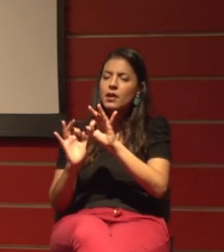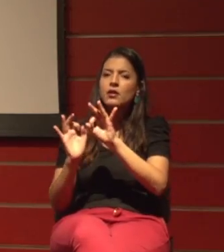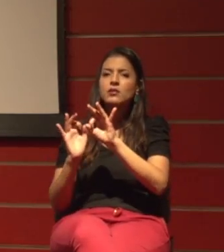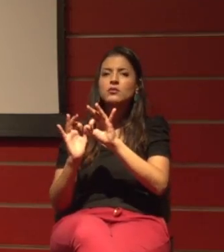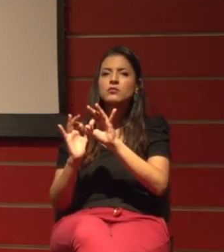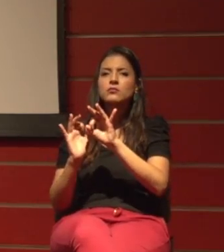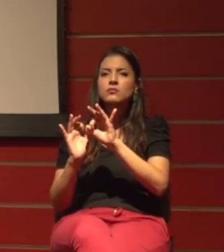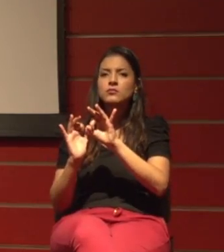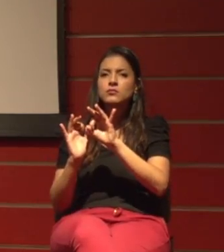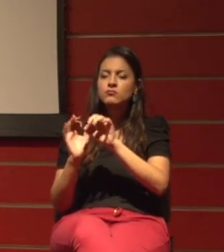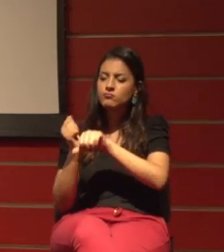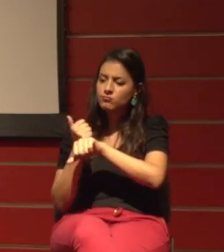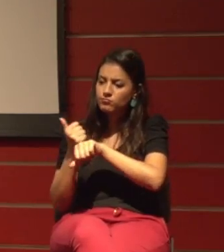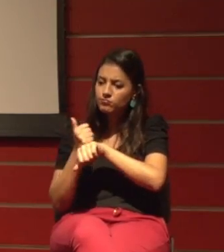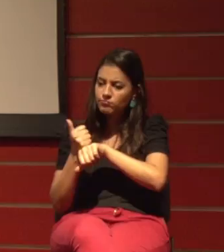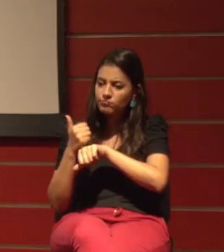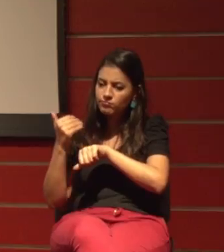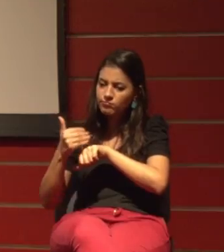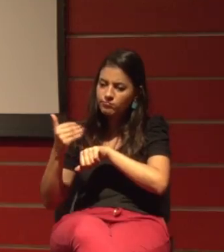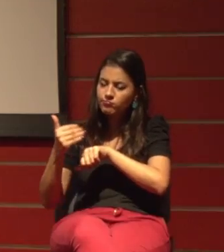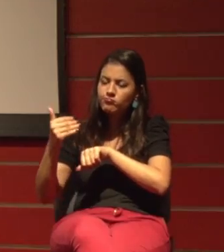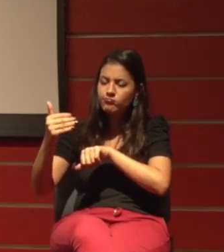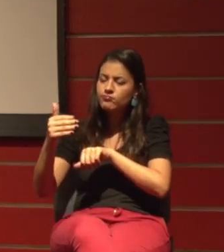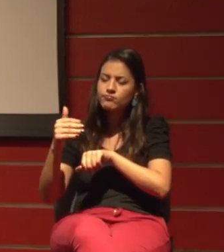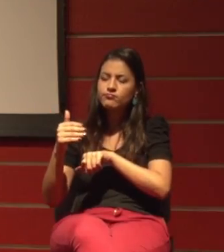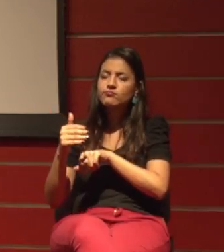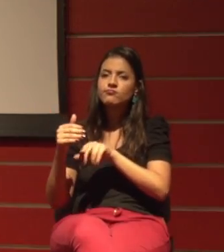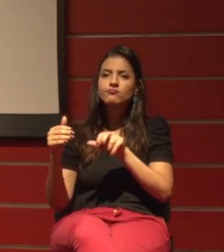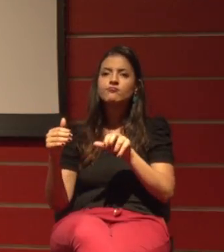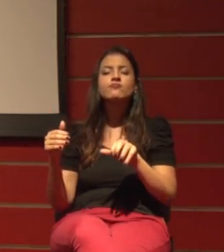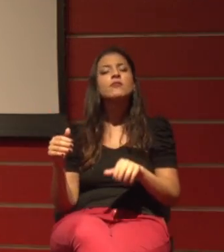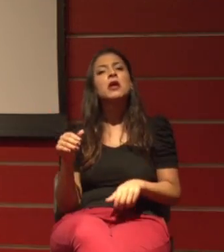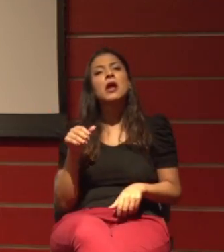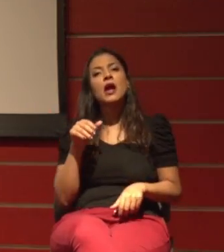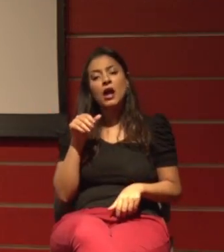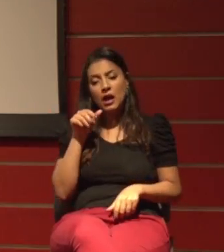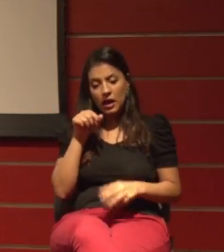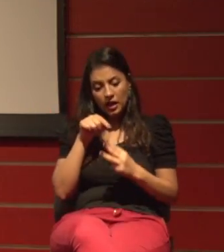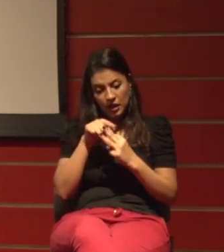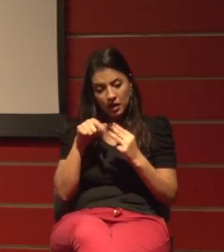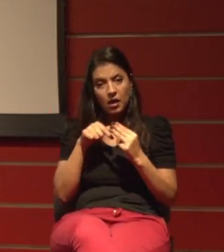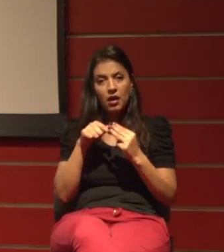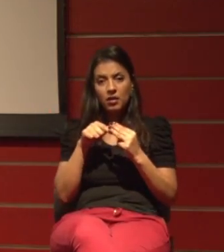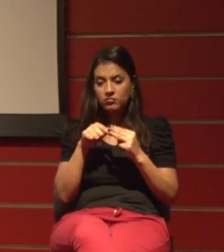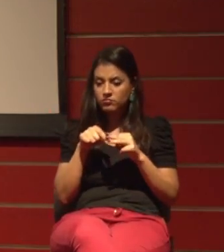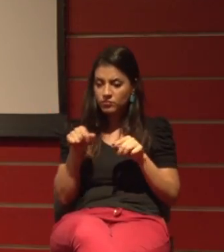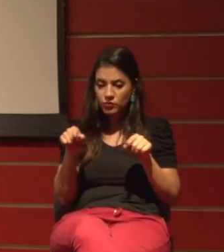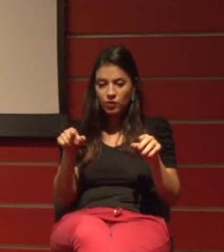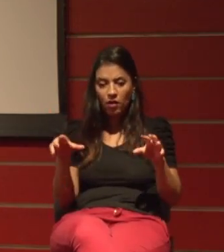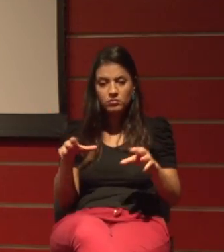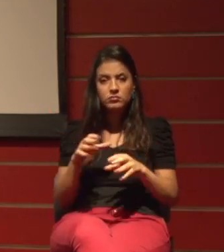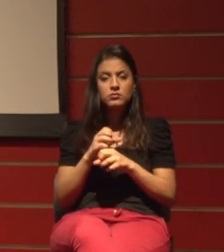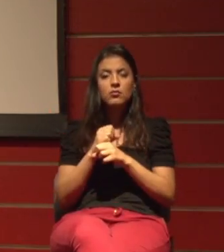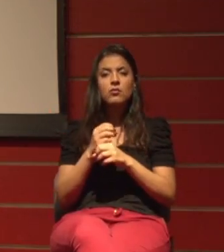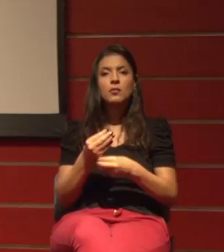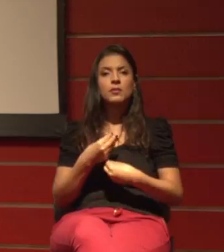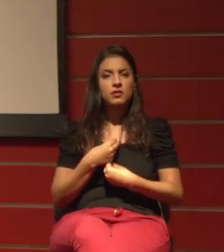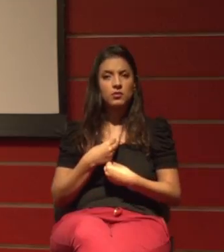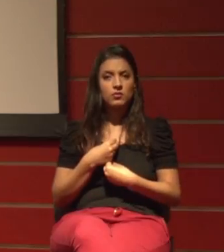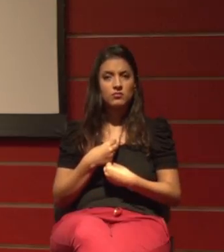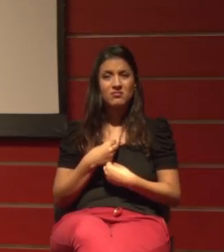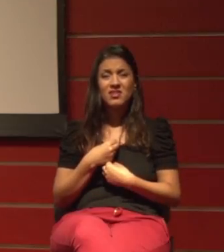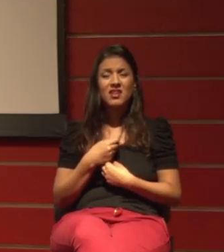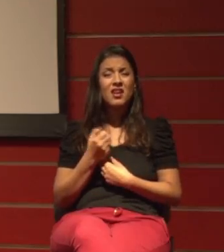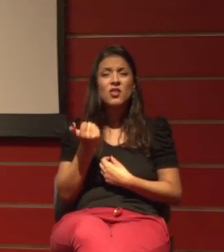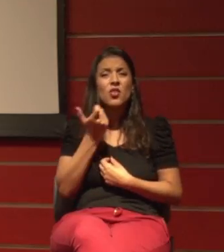de do meu plano profissional n eh então eu eu não consigo ver a arte ou